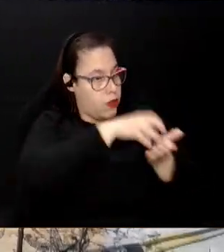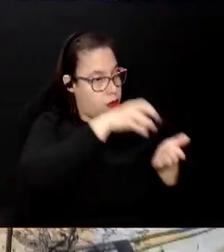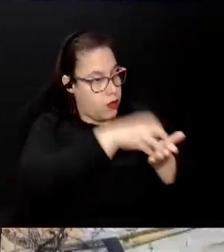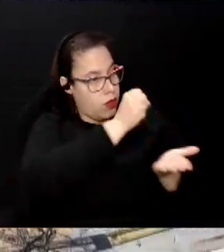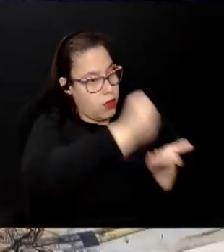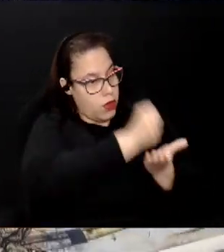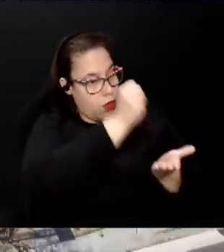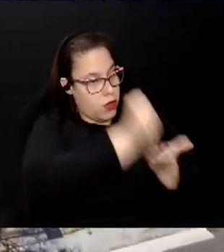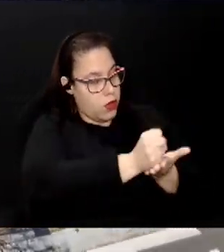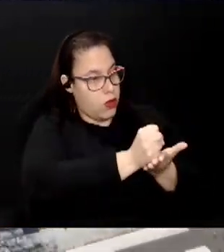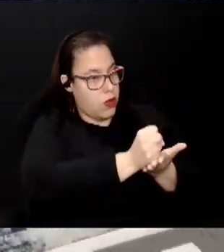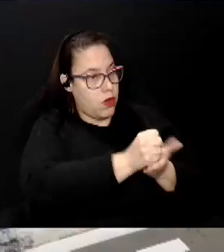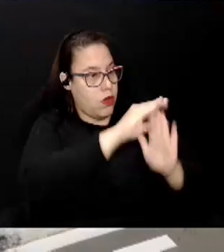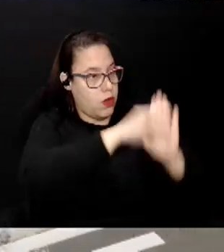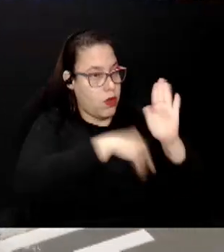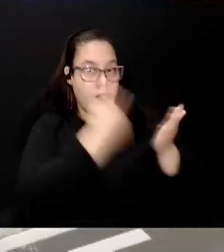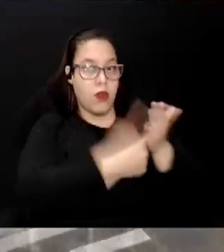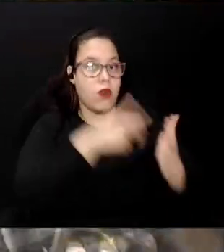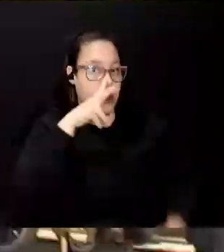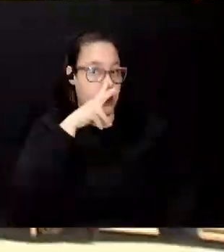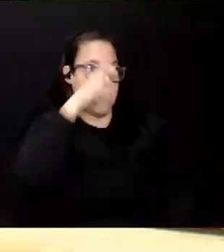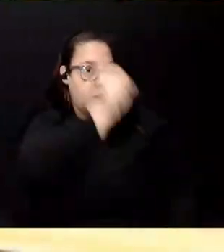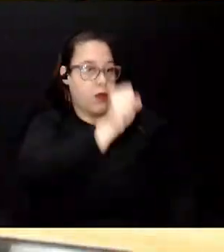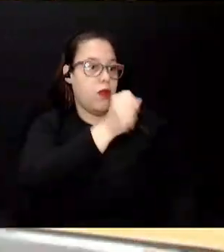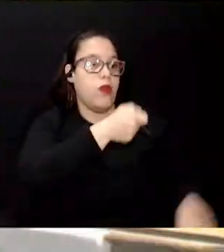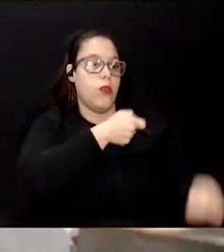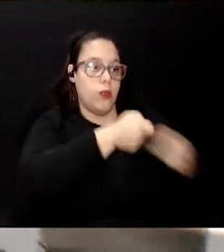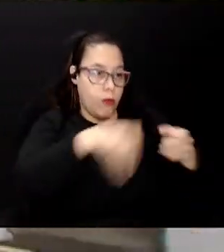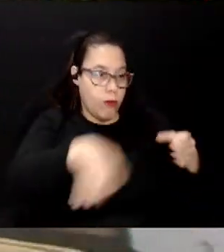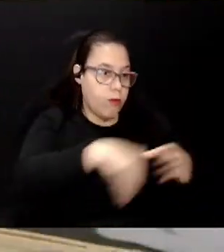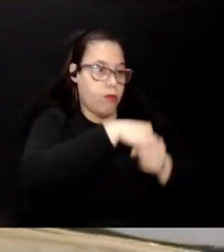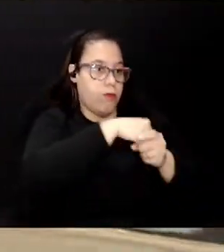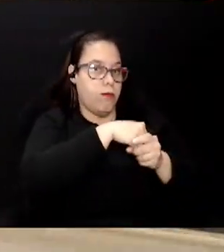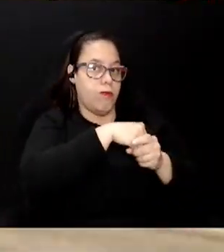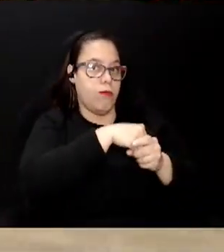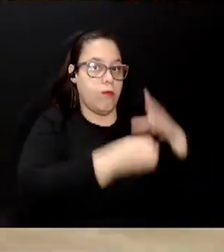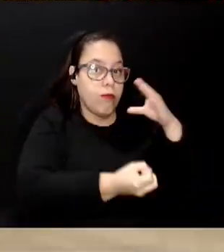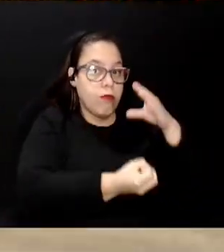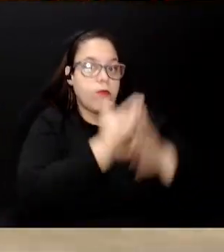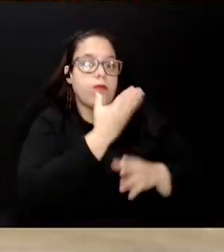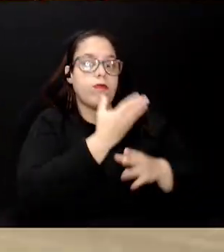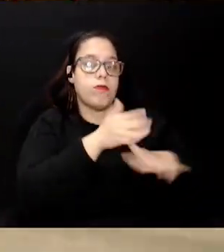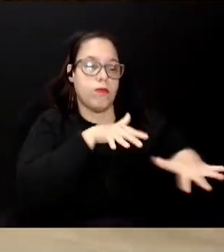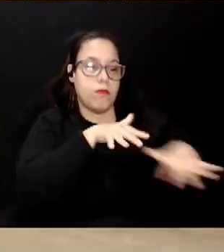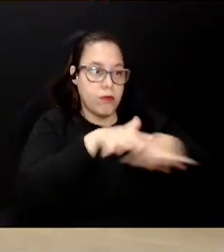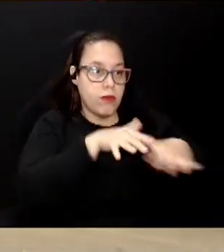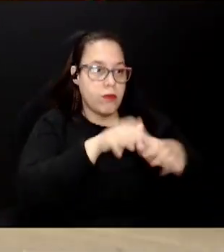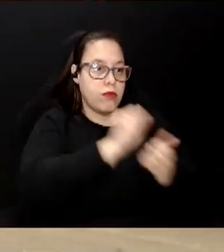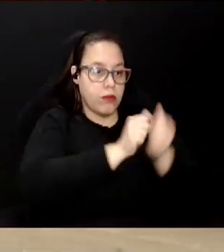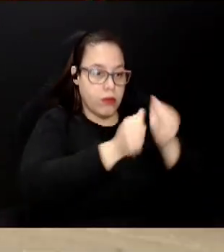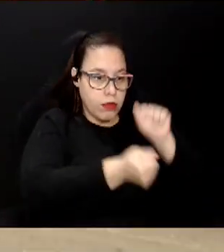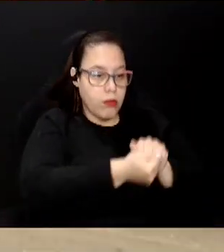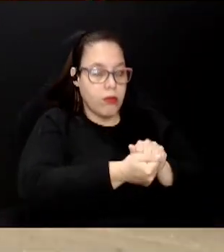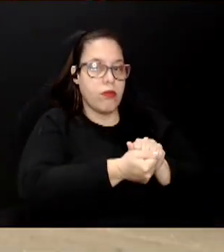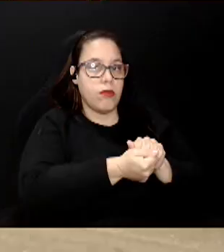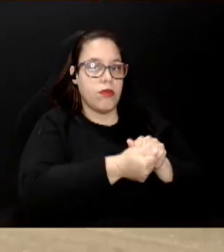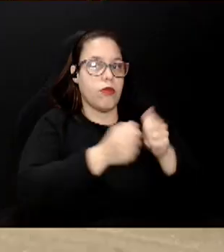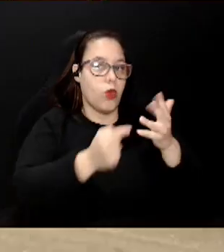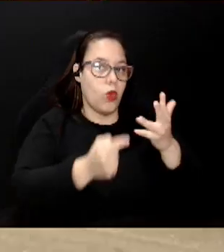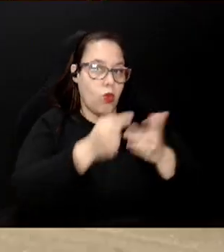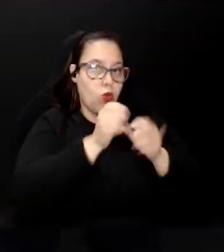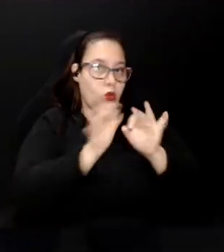o fortalecimento do controle interno e a criação de fluxos padronizados para acompanhar a execução